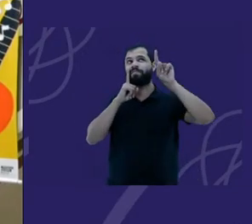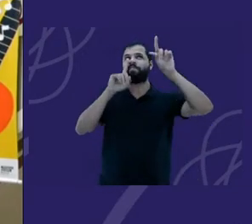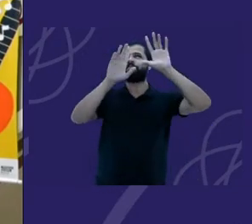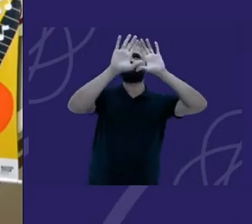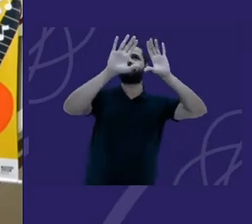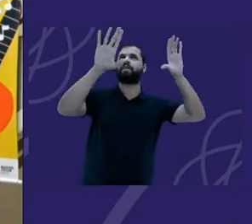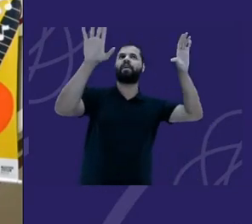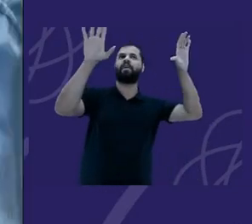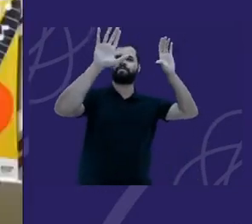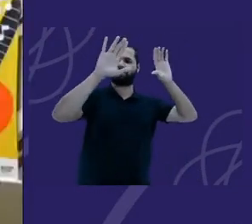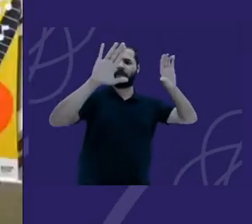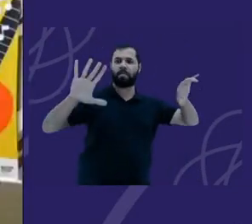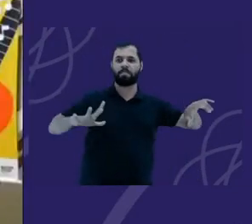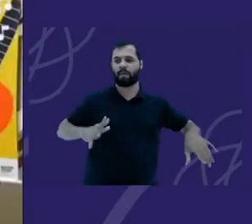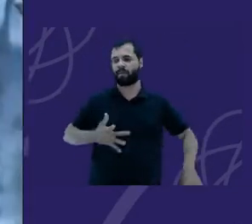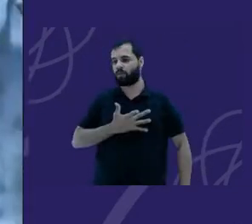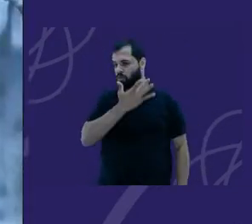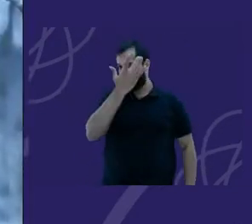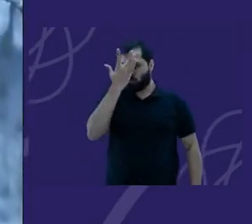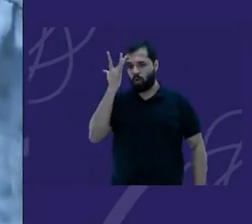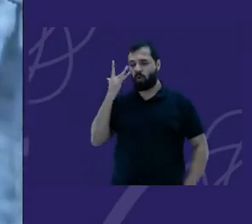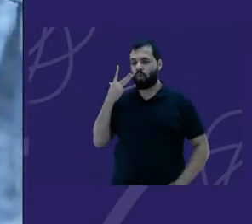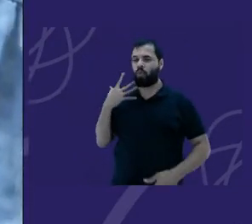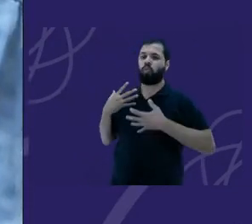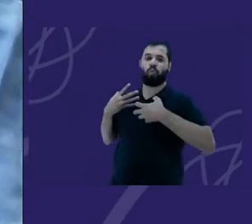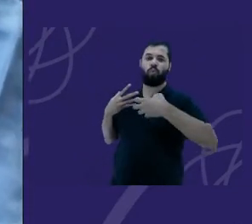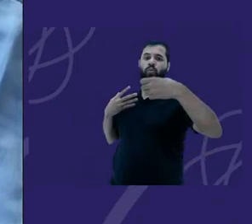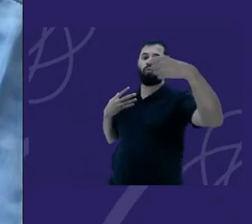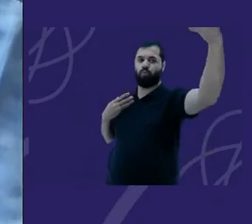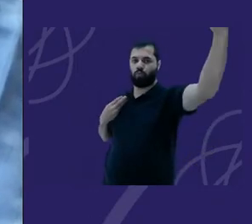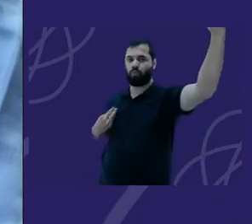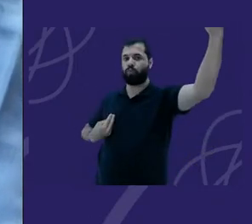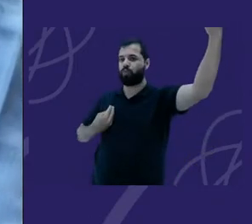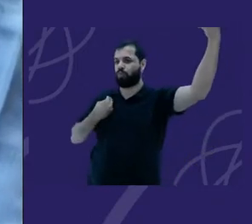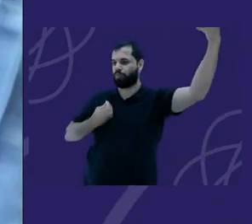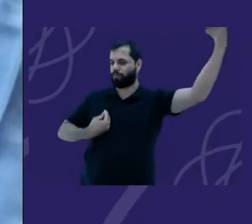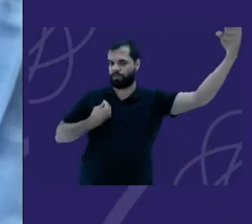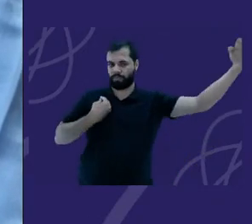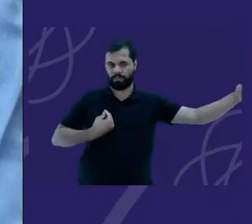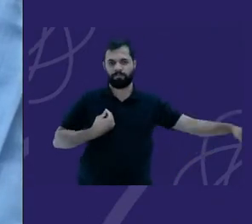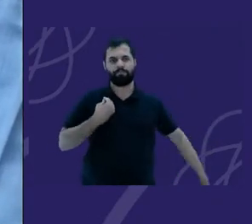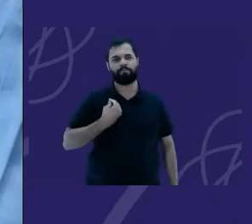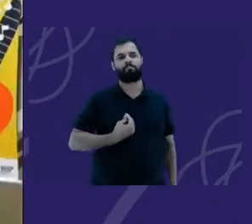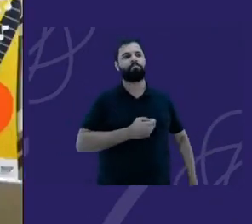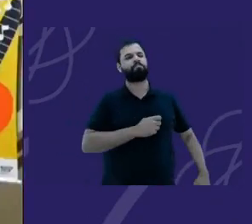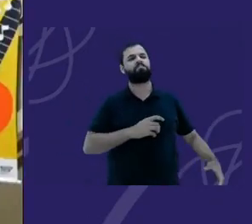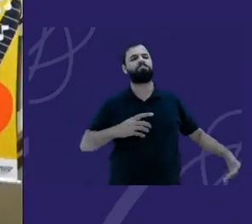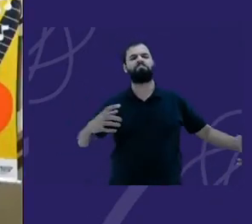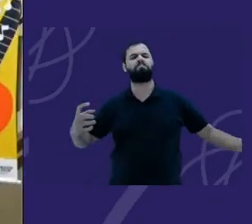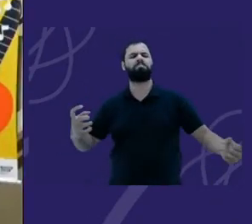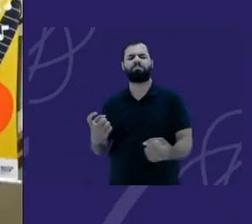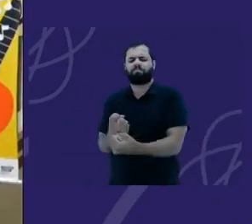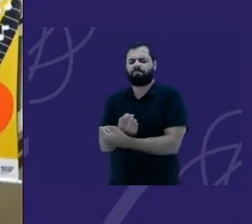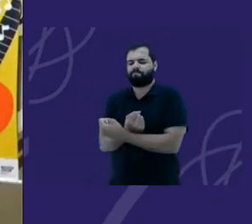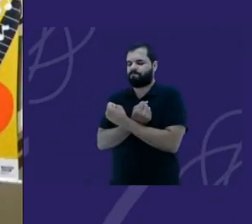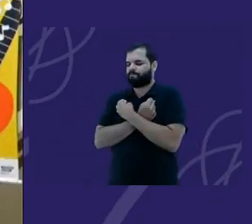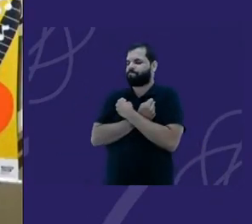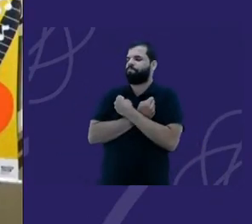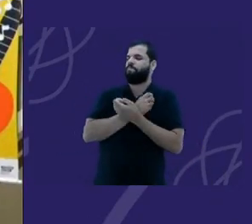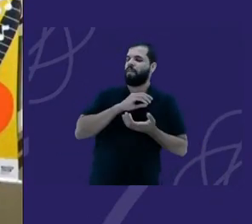morada. Meu peito sem a abraços meio